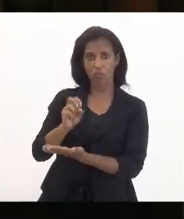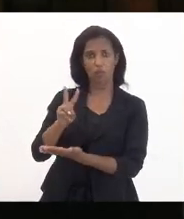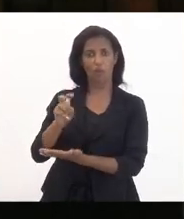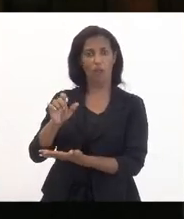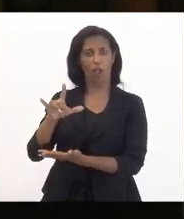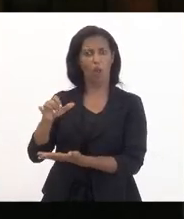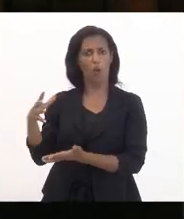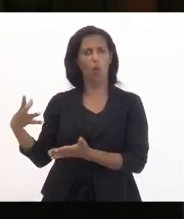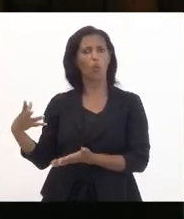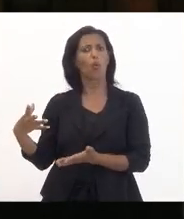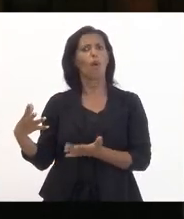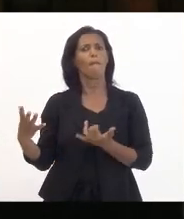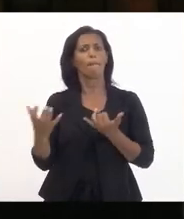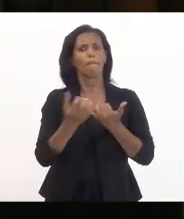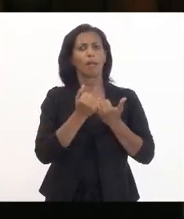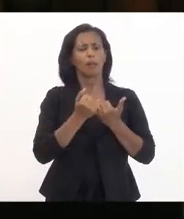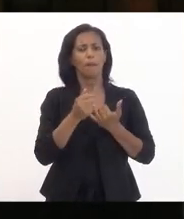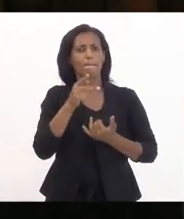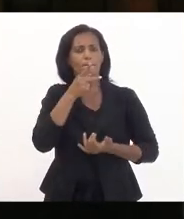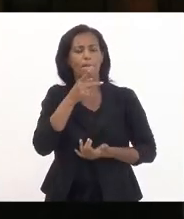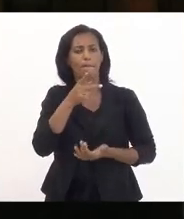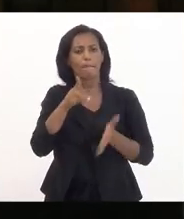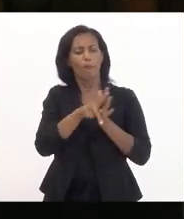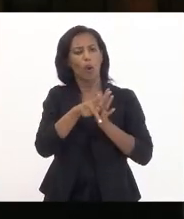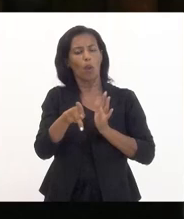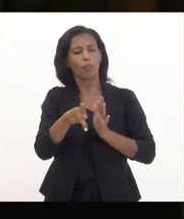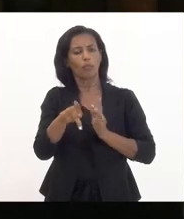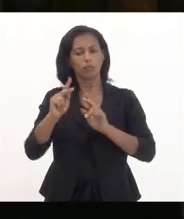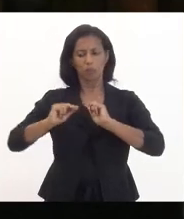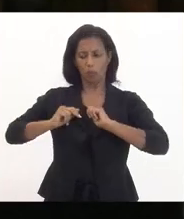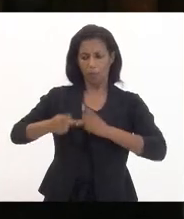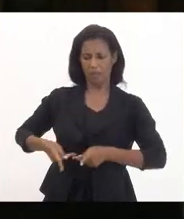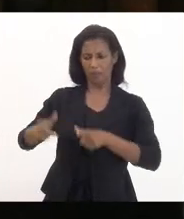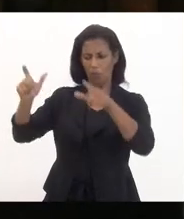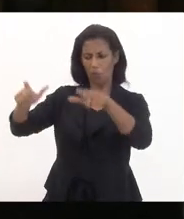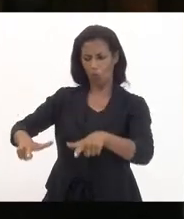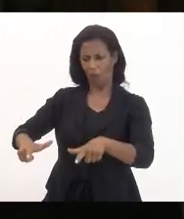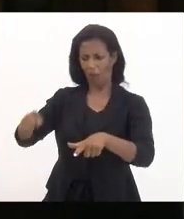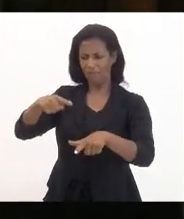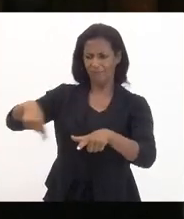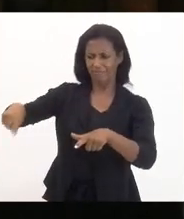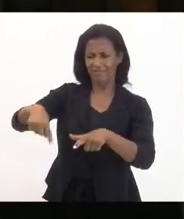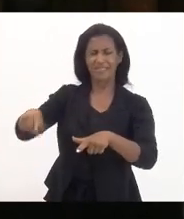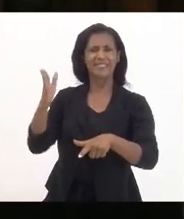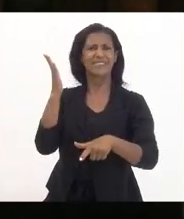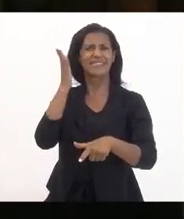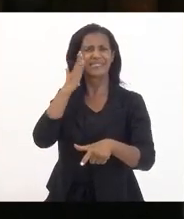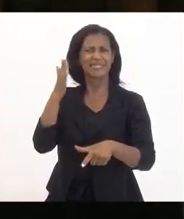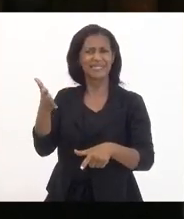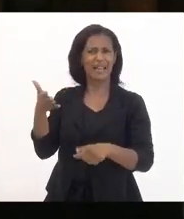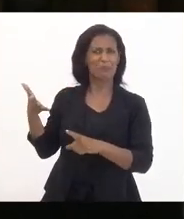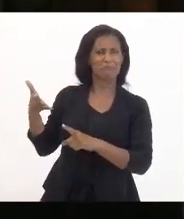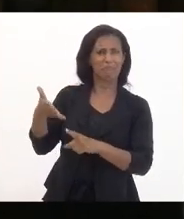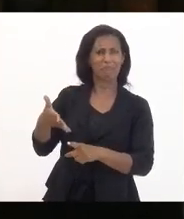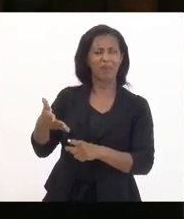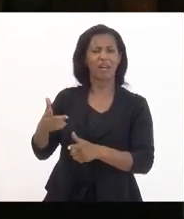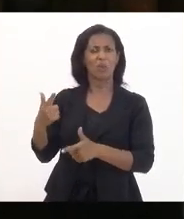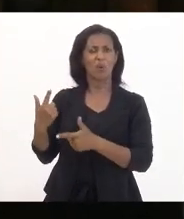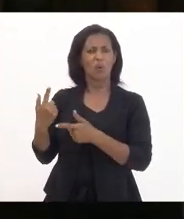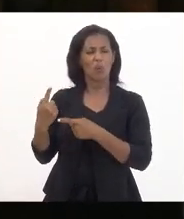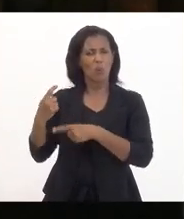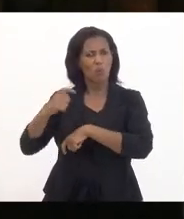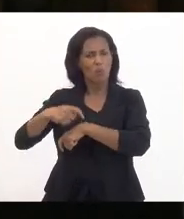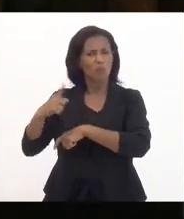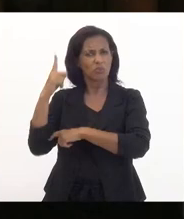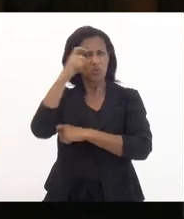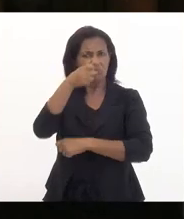histórico, patrimônio da humanidade, um local que a gente sabe que protagonizou momentos da nossa escravatura